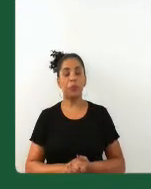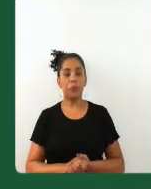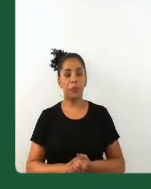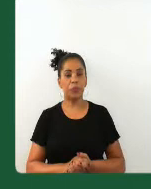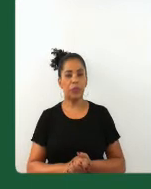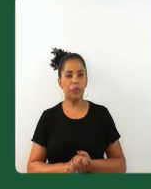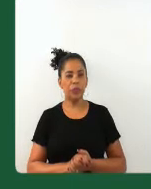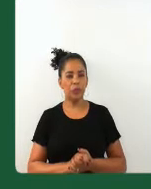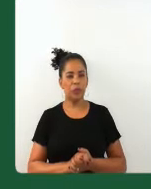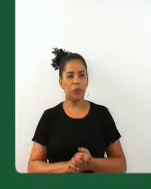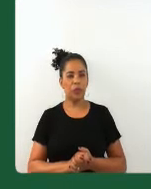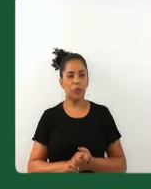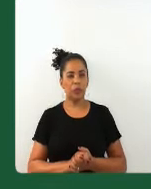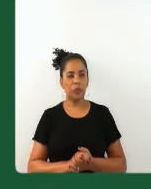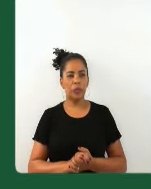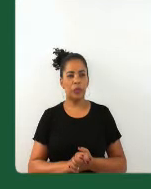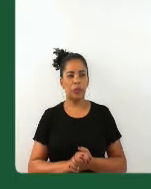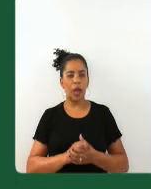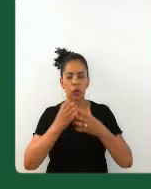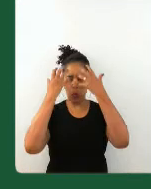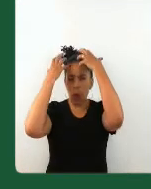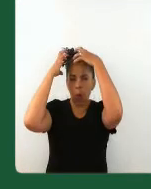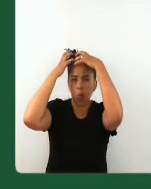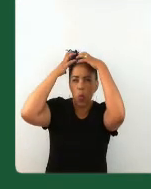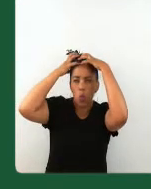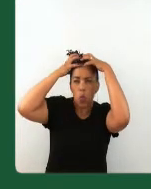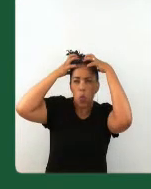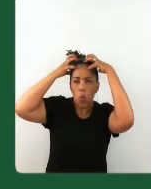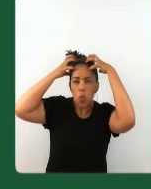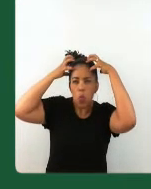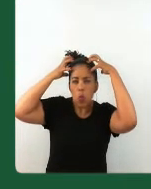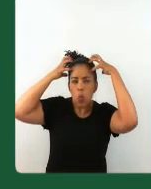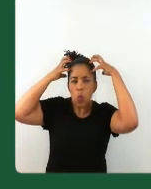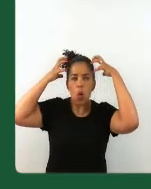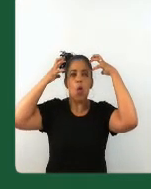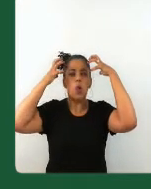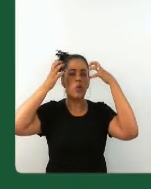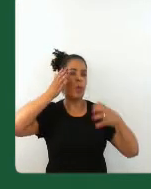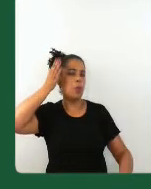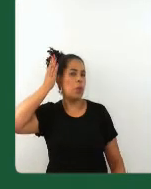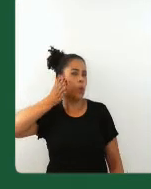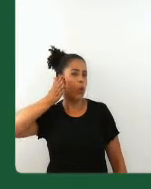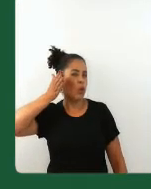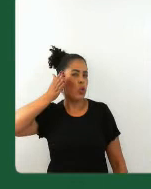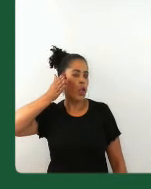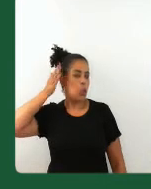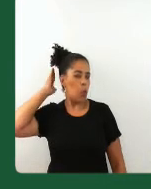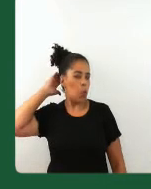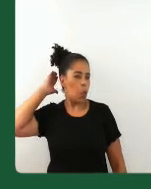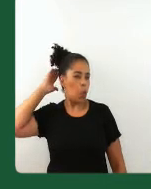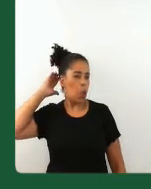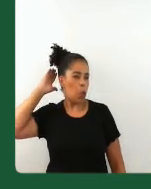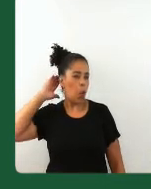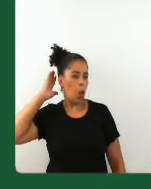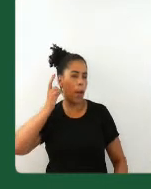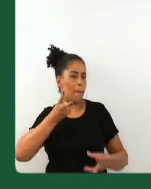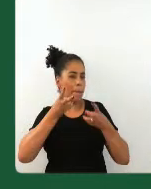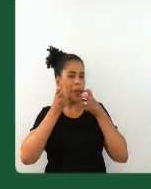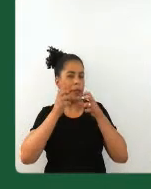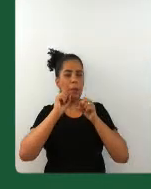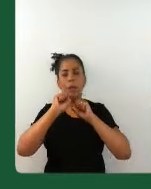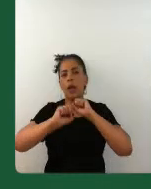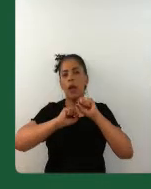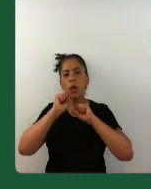essa expansão do crânio na porção posterior, e é possível evidenciar na